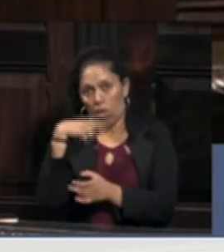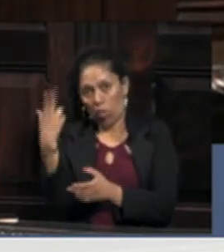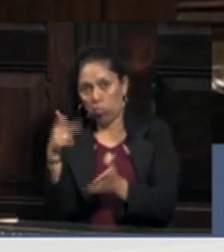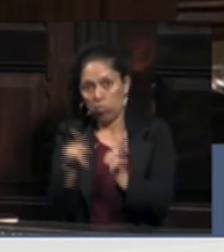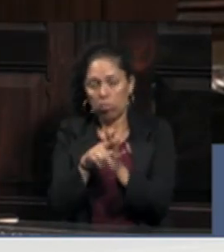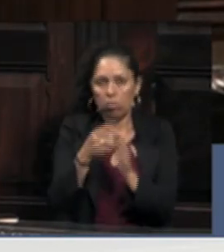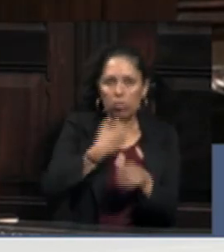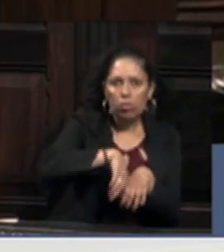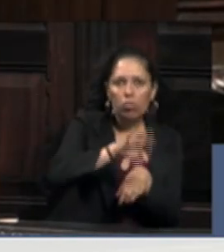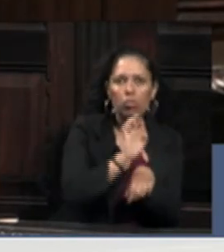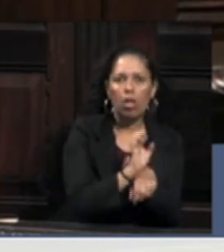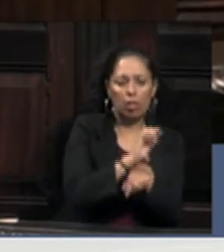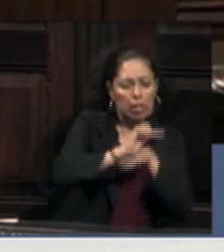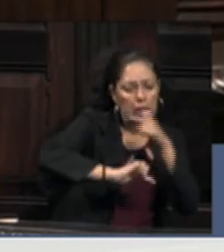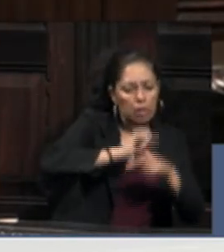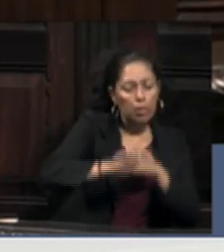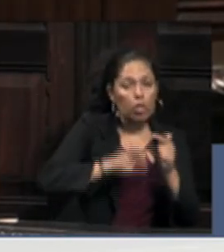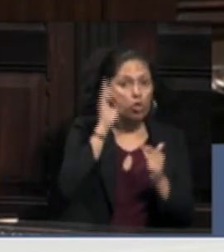Falo,